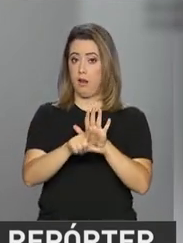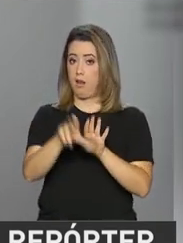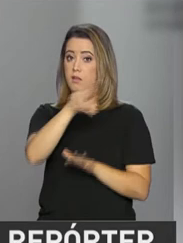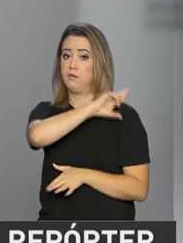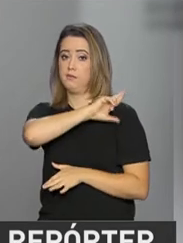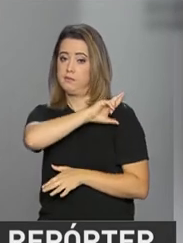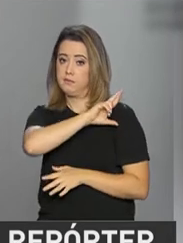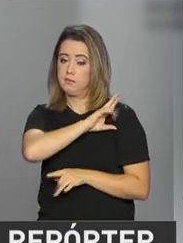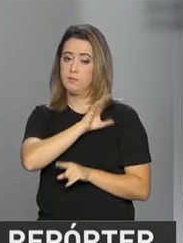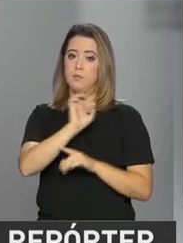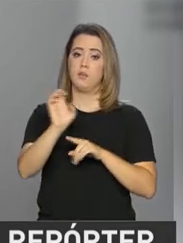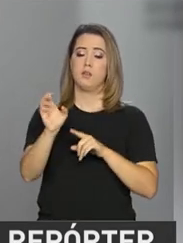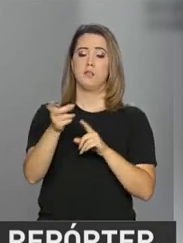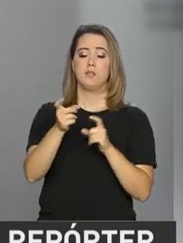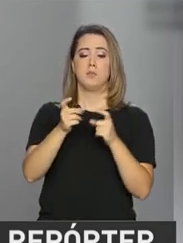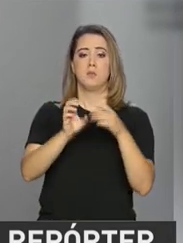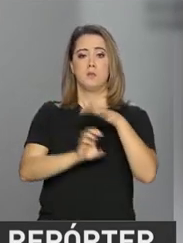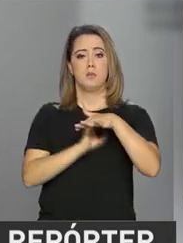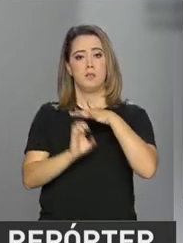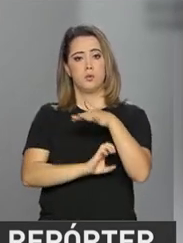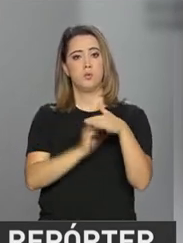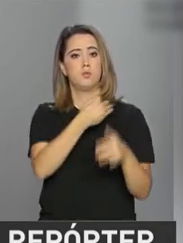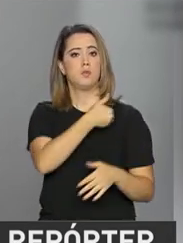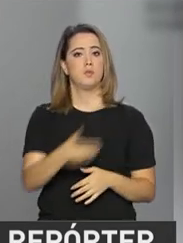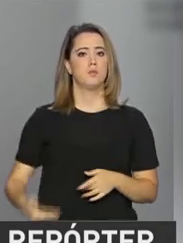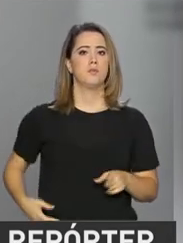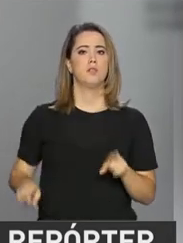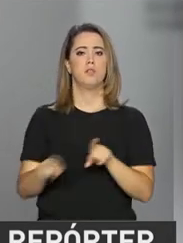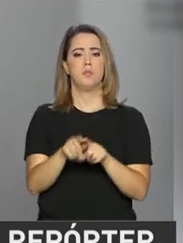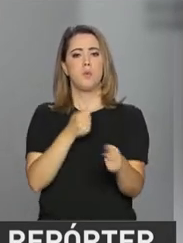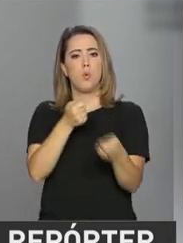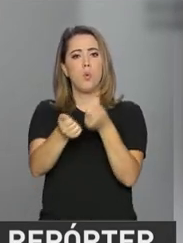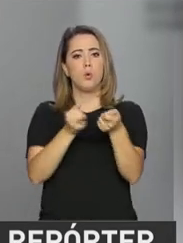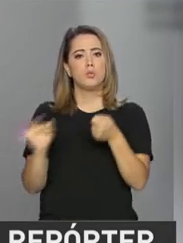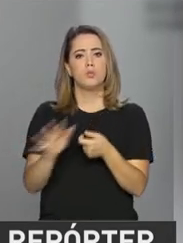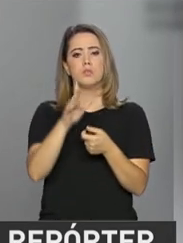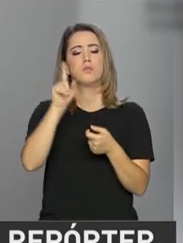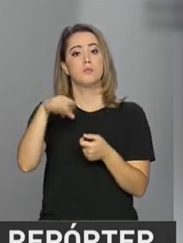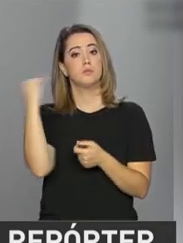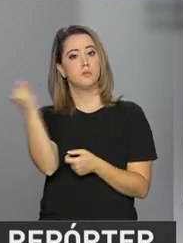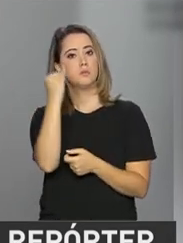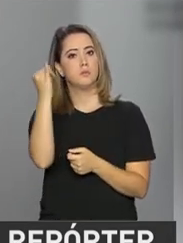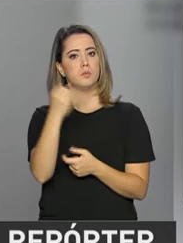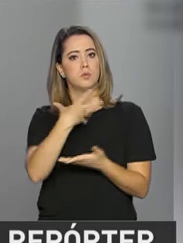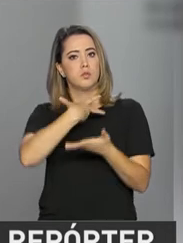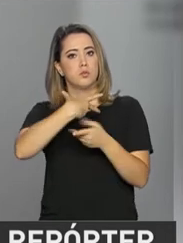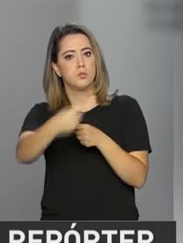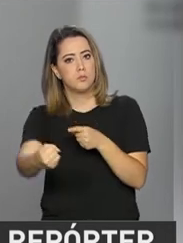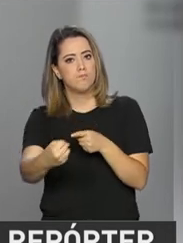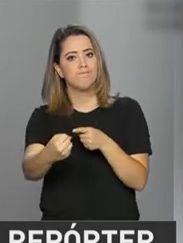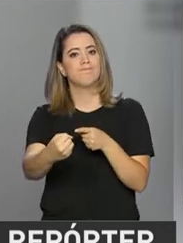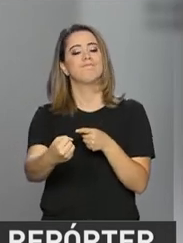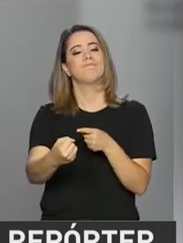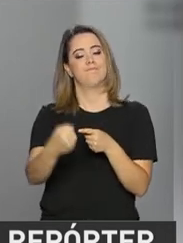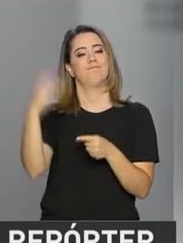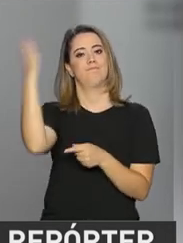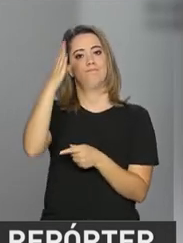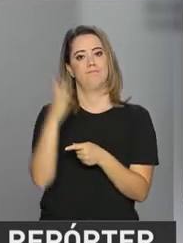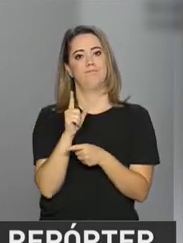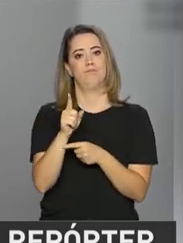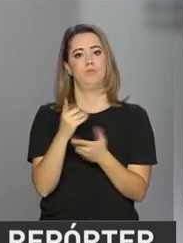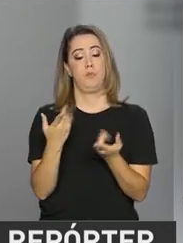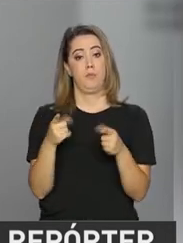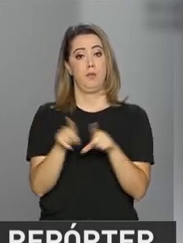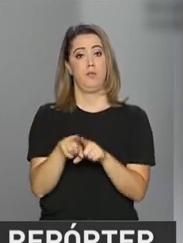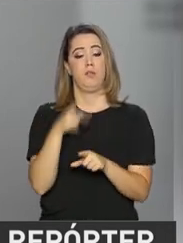das estatais e o controle da inflação foram importantes para o brasil sair da recessão o ministro destacou